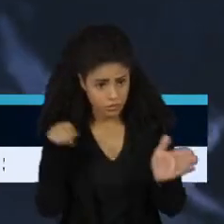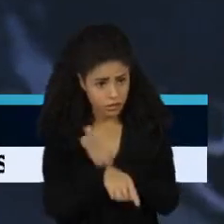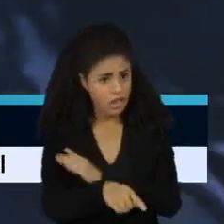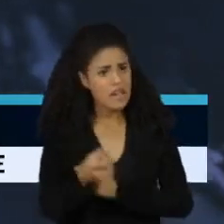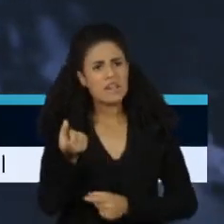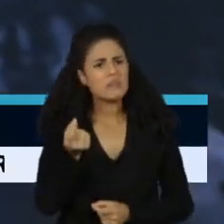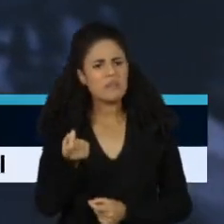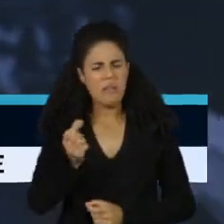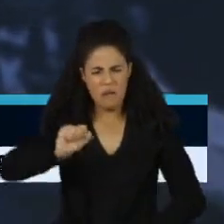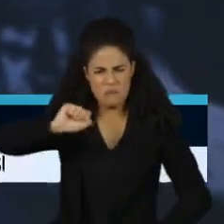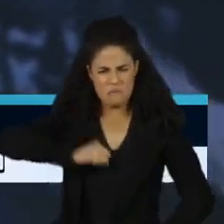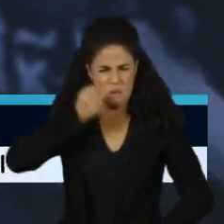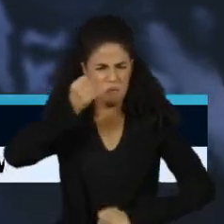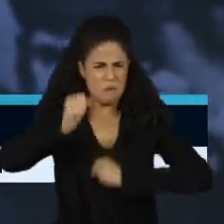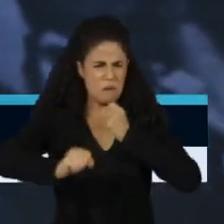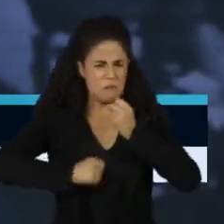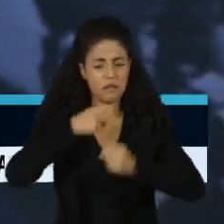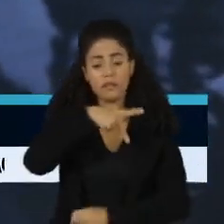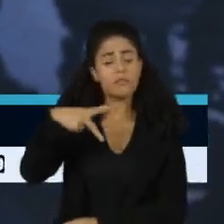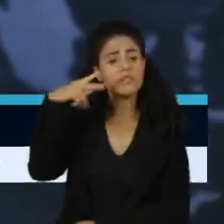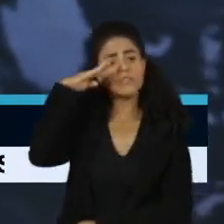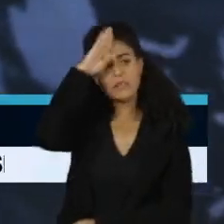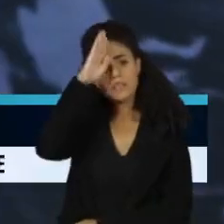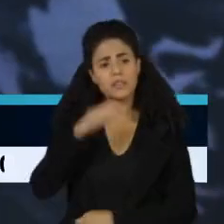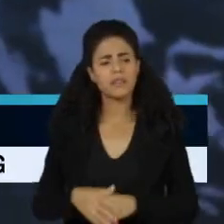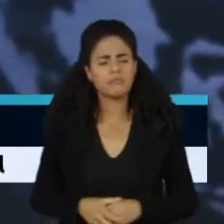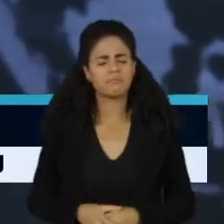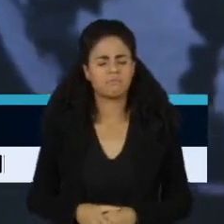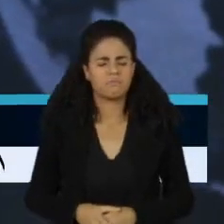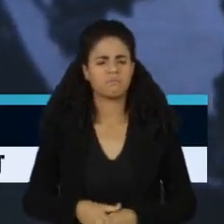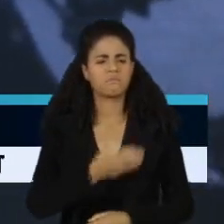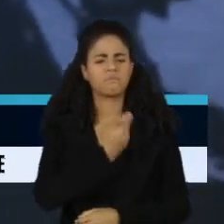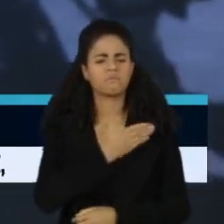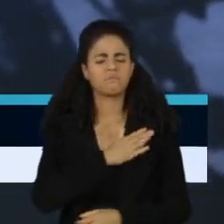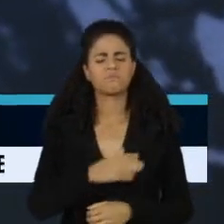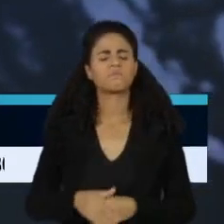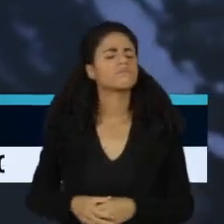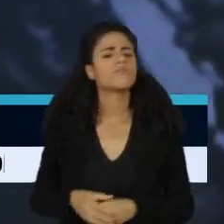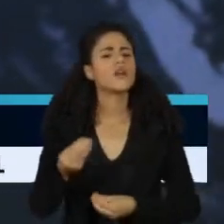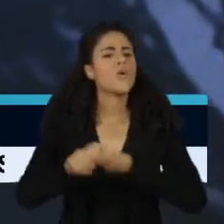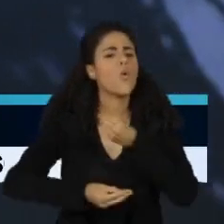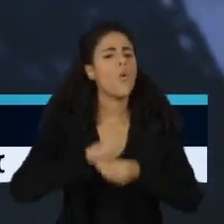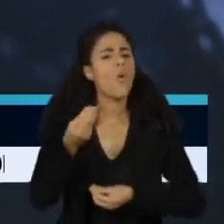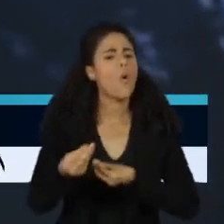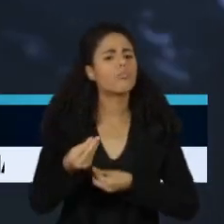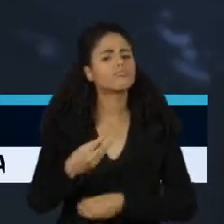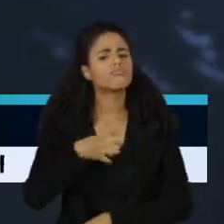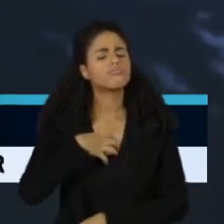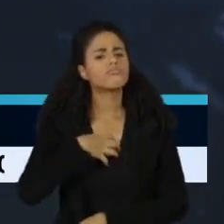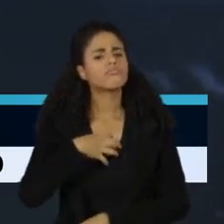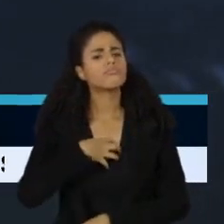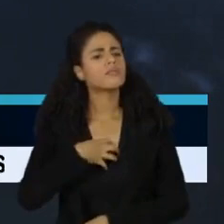de repúdio a um presidente que não se importa com reprimendas? E como você avalia o sistema de pesos e contrapesos